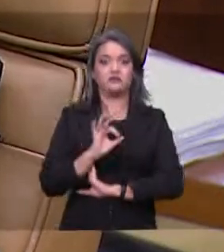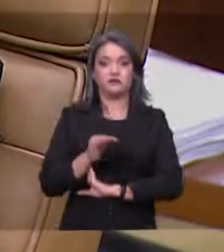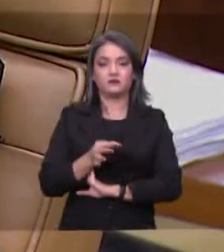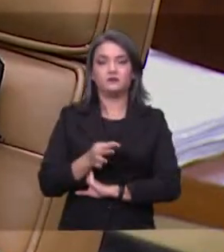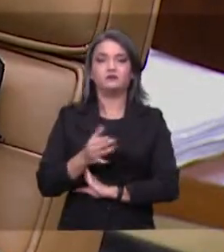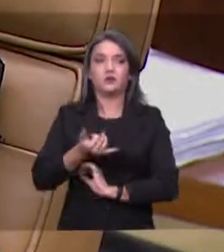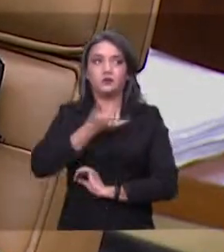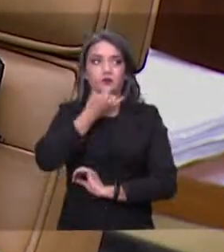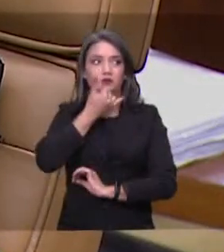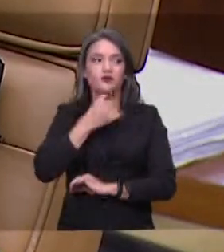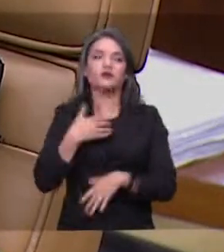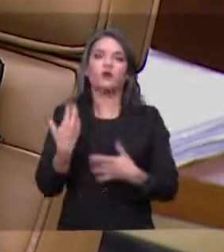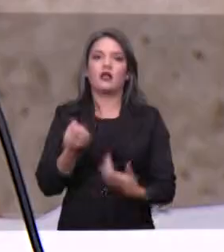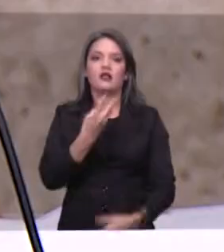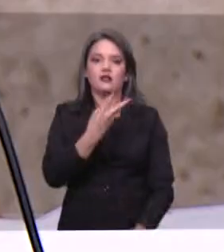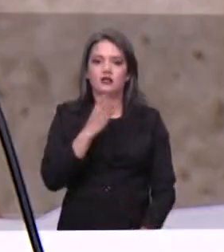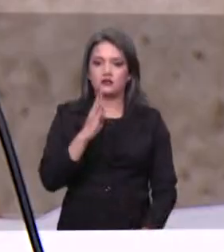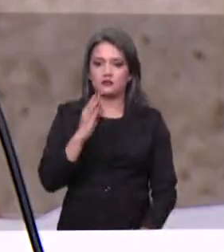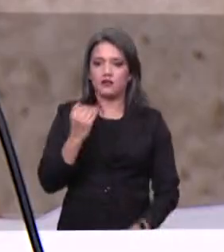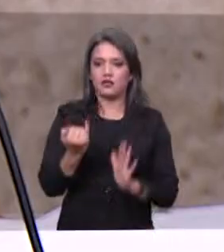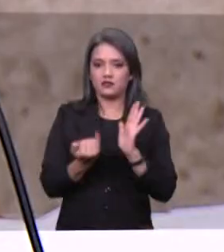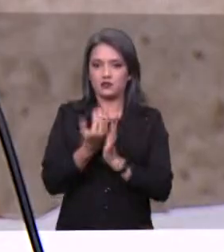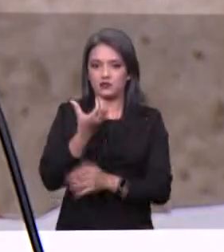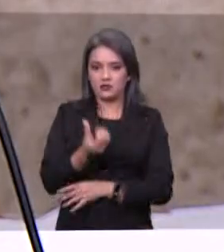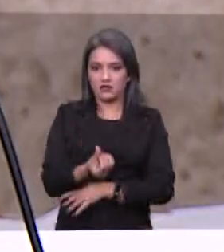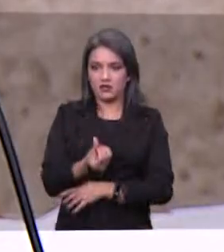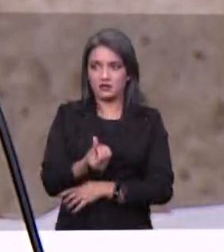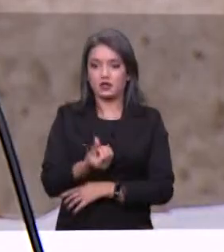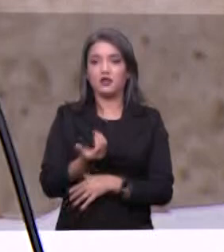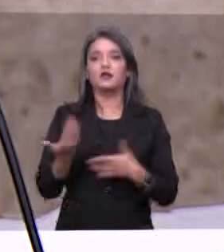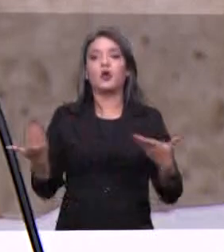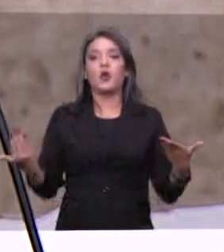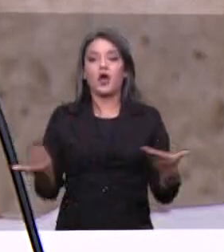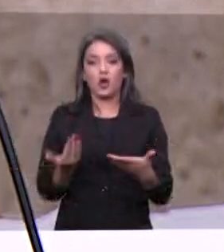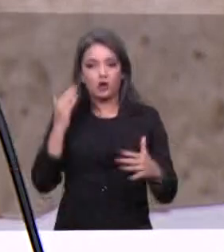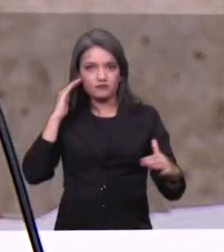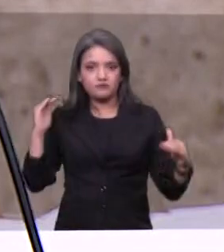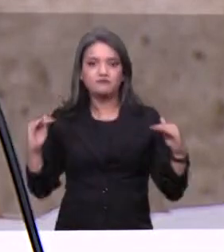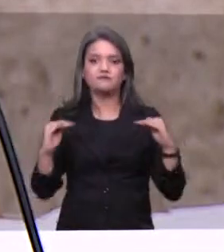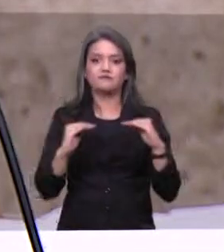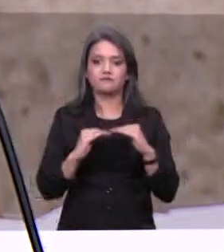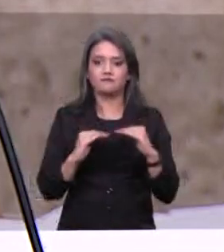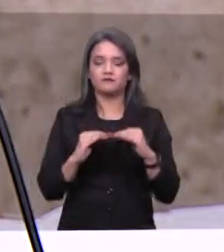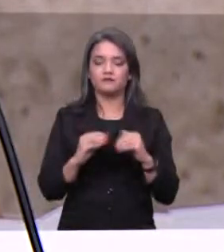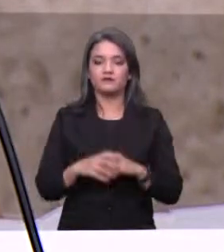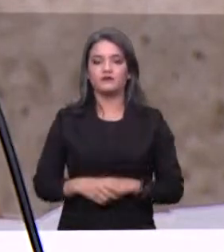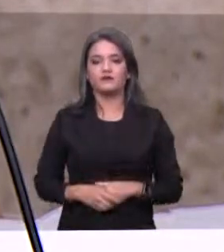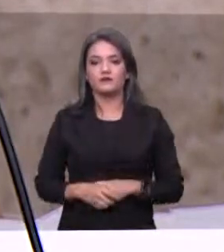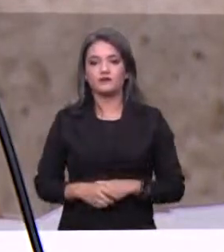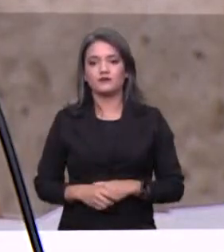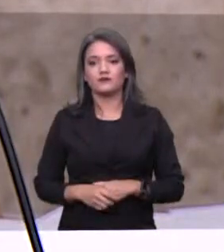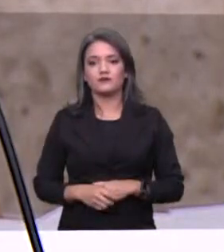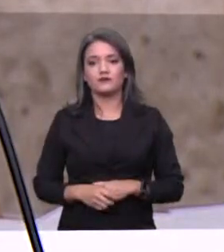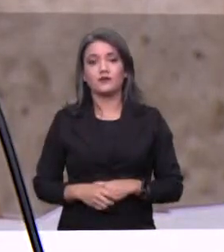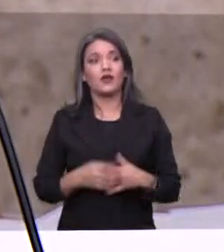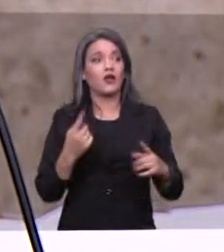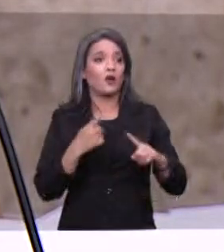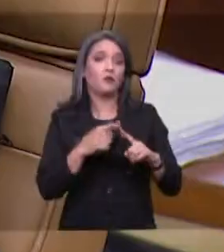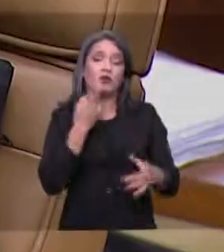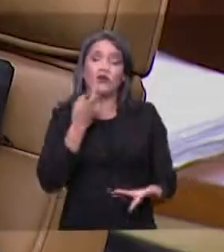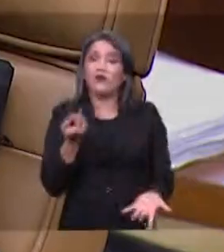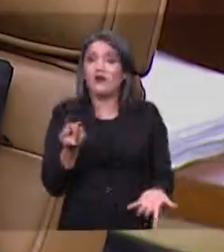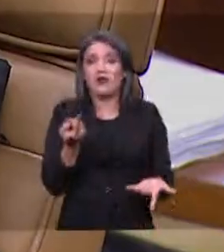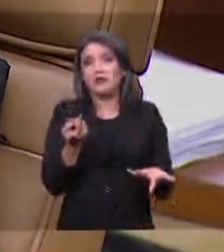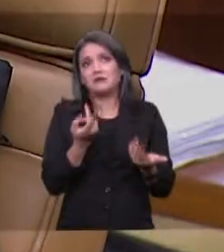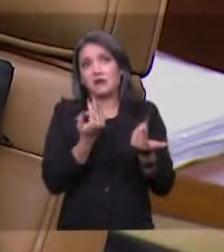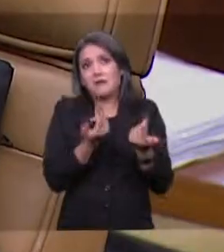Esse 3B, inciso 6, Vossa Excelência está acompanhando. Porque eu digo a mesma coisa com outras